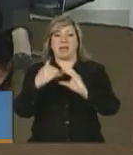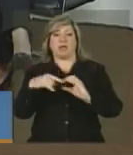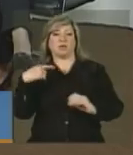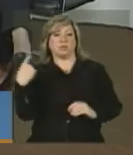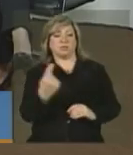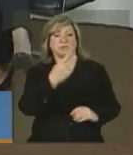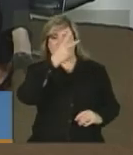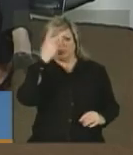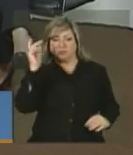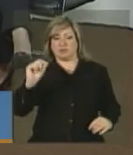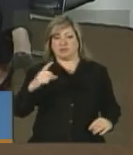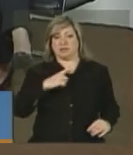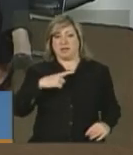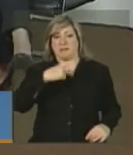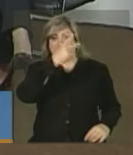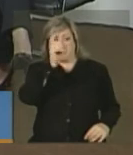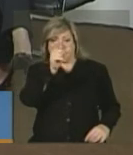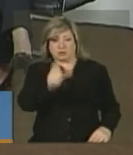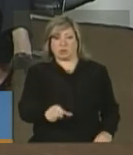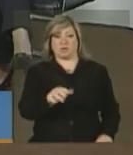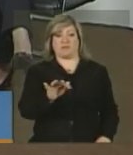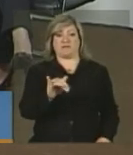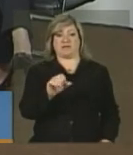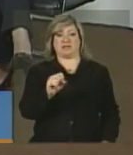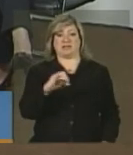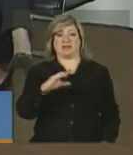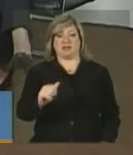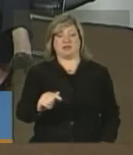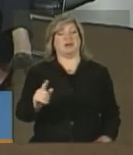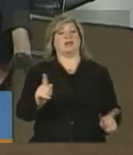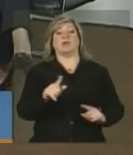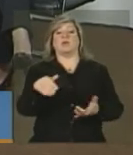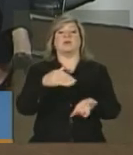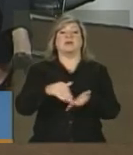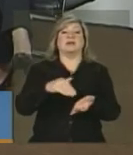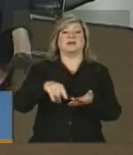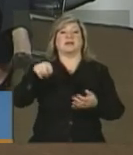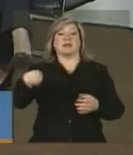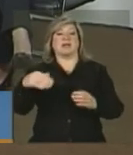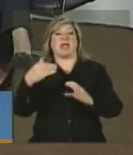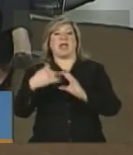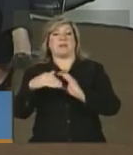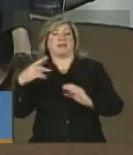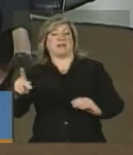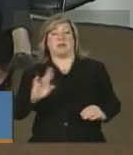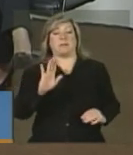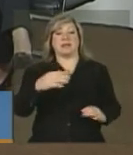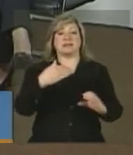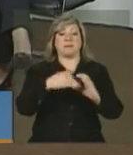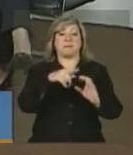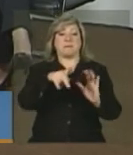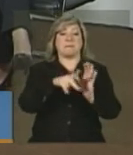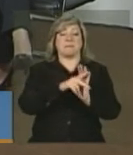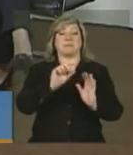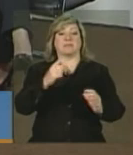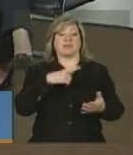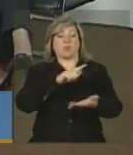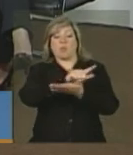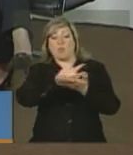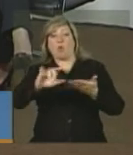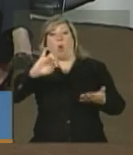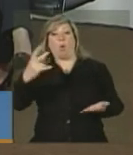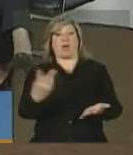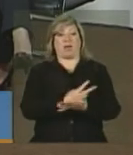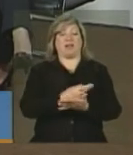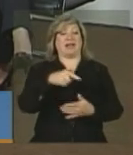em pessoa física, né? Não o e-mail do órgão, da secretaria ou do conselho, mas o e-mail pessoal que está em branco ou que está incorreto. Eu